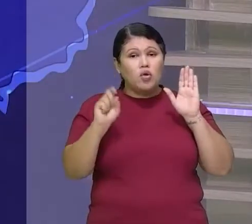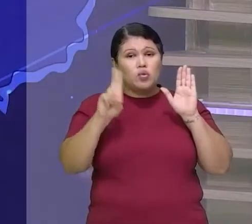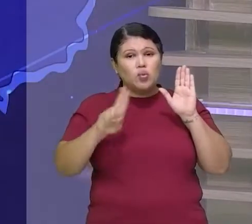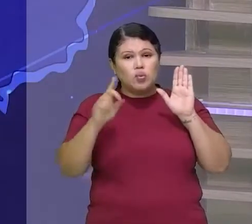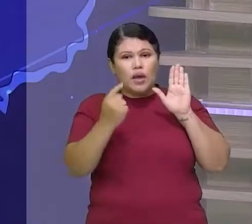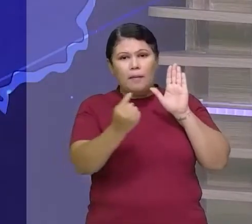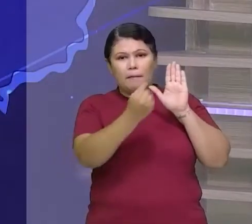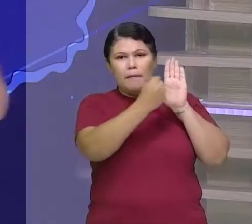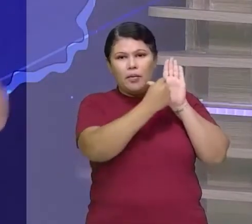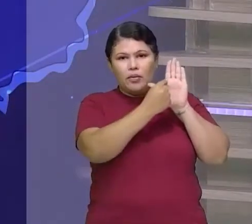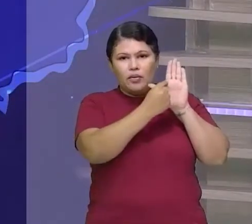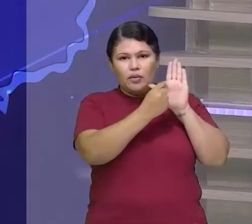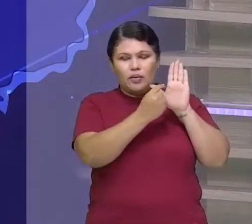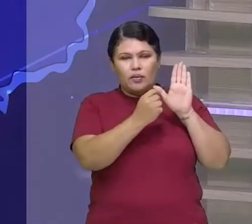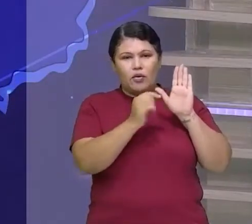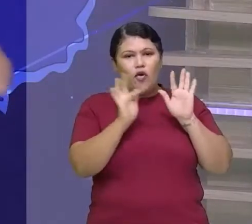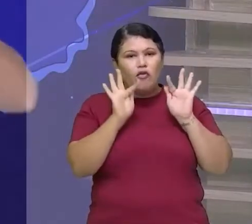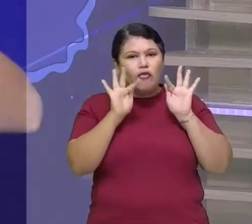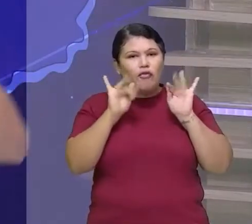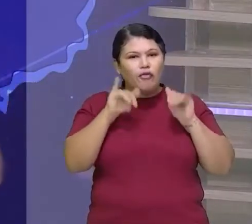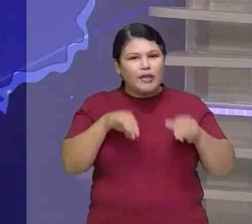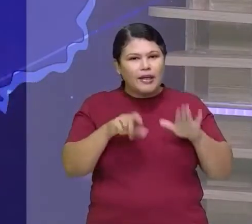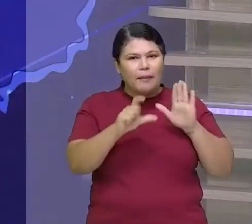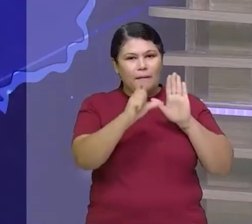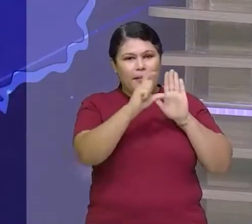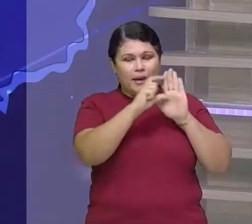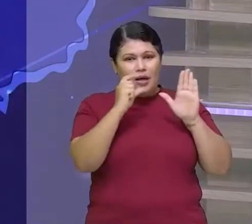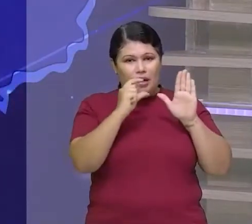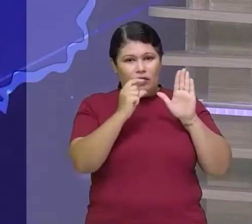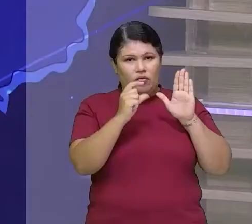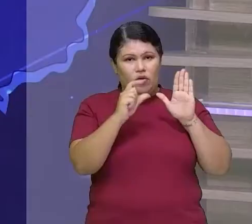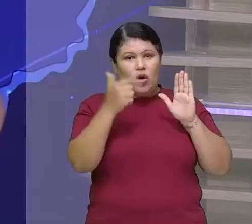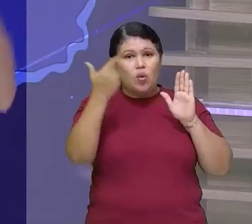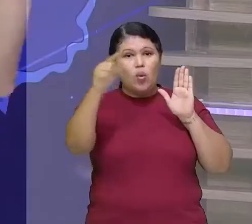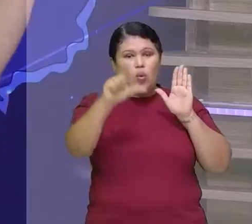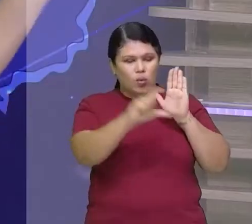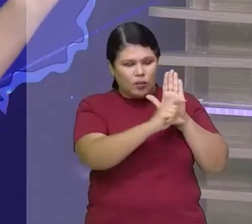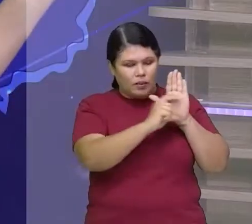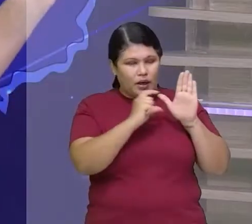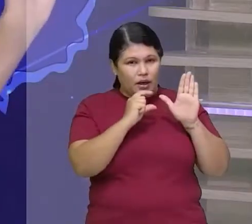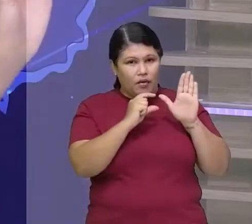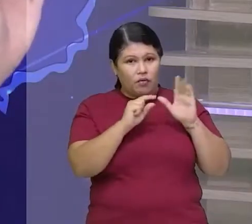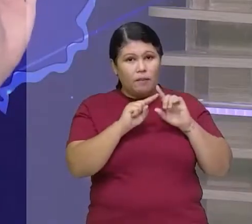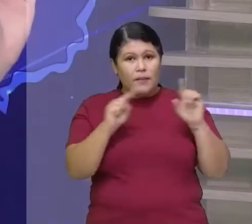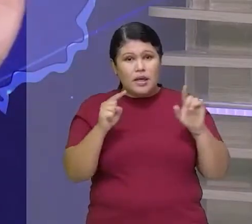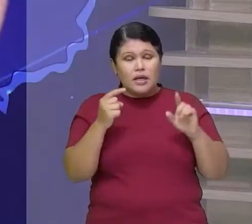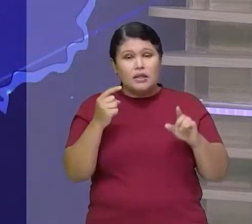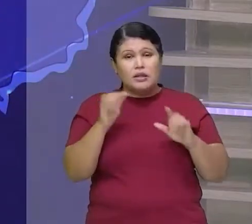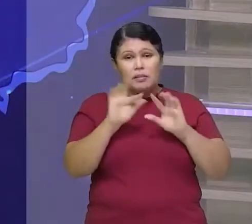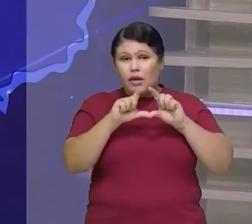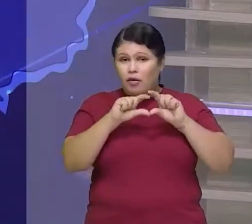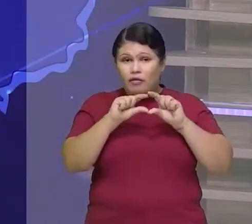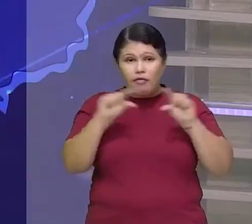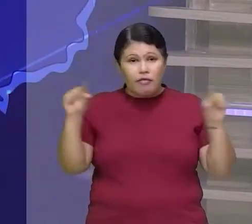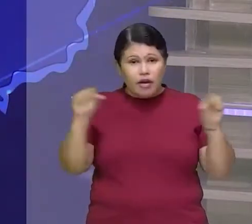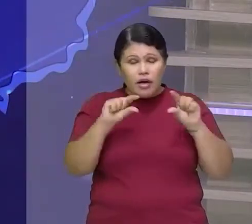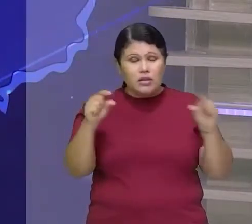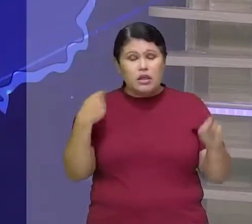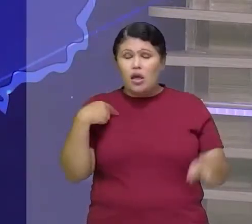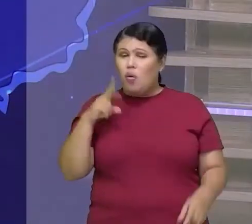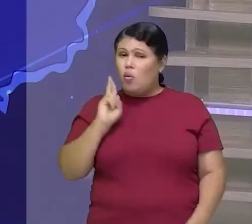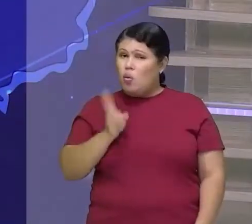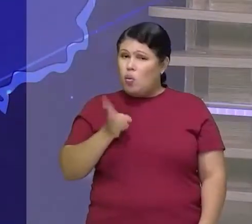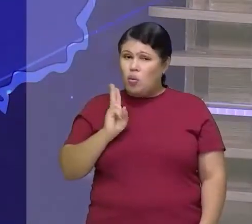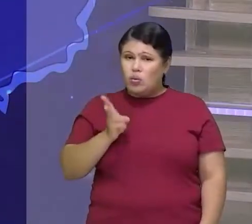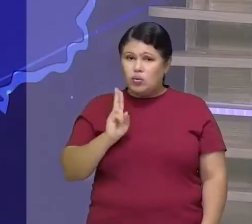para final de parágrafo, mas aí eu mudei de ideia, logo eu vou para um outro parágrafo. Mas nesse caso aqui, eu continuo.